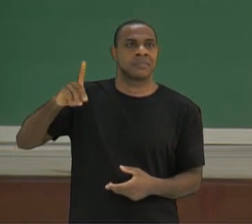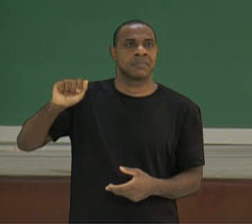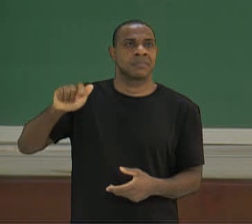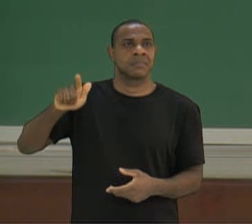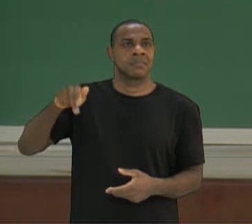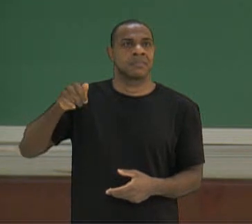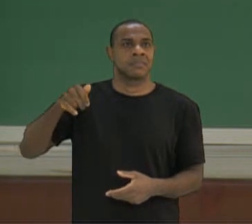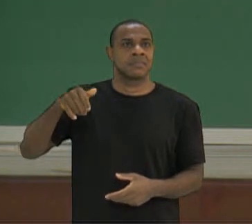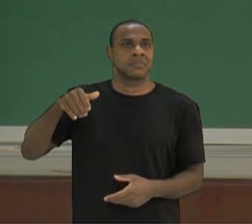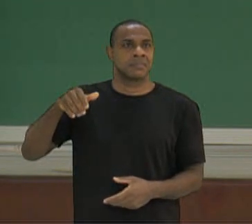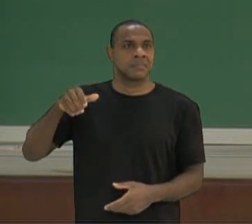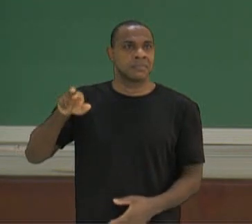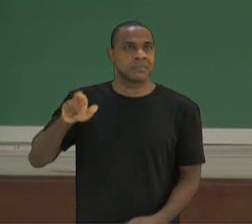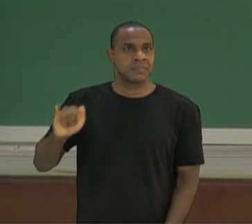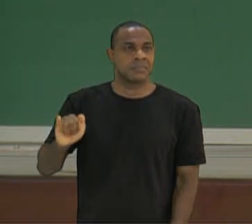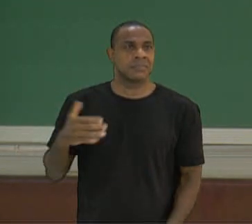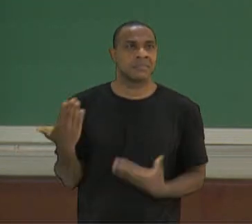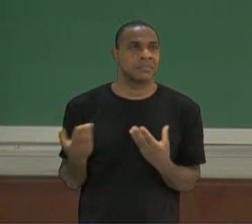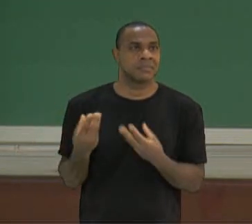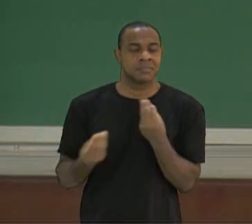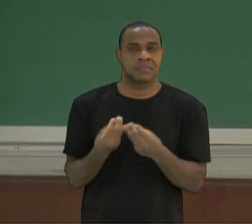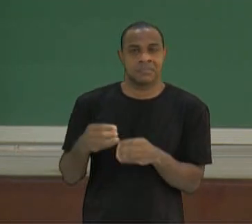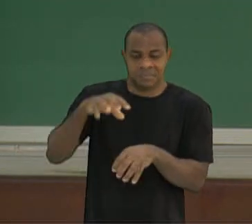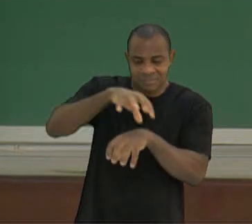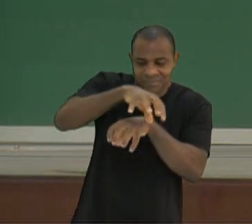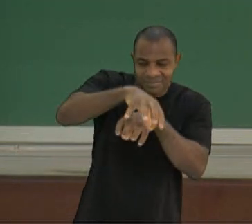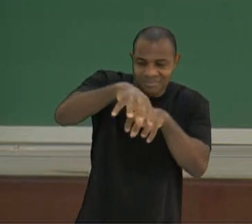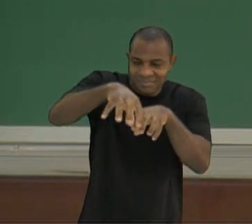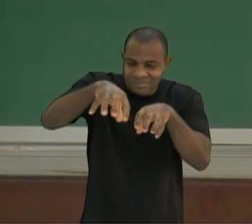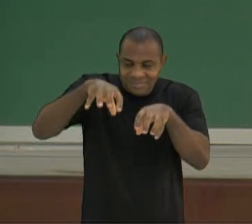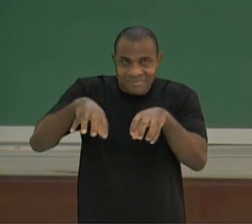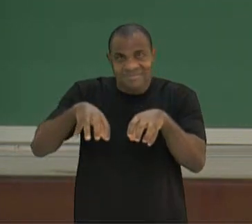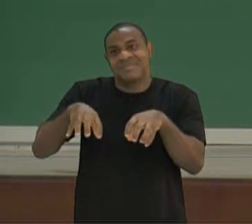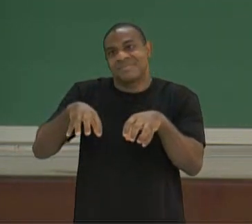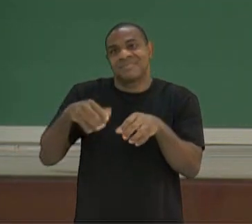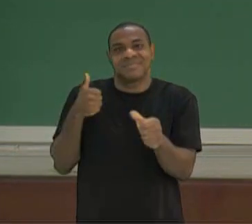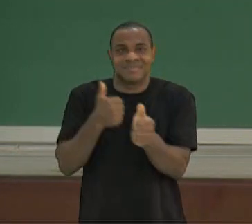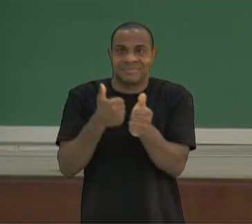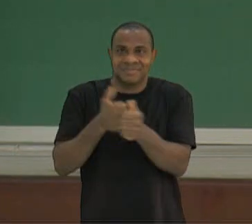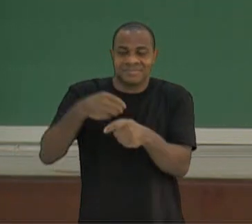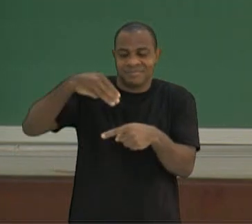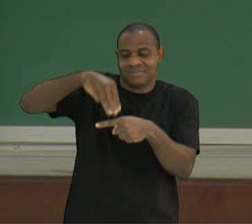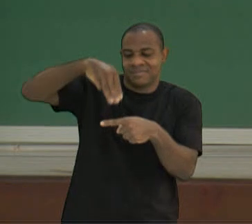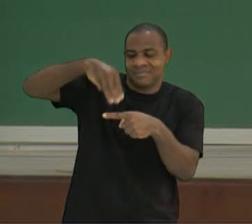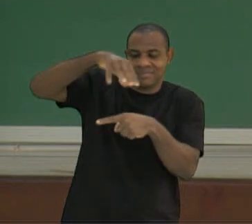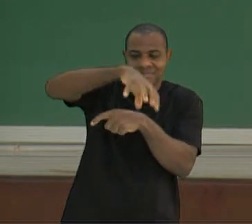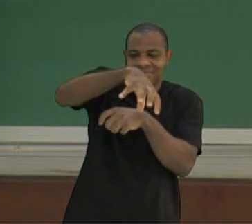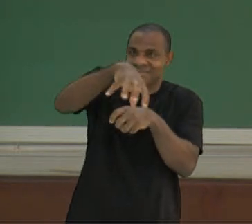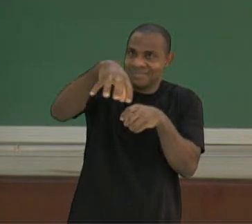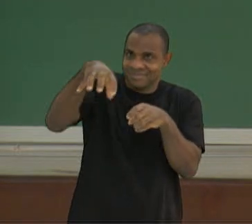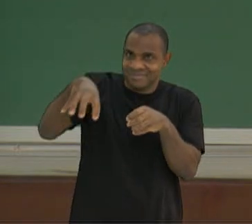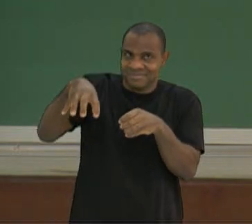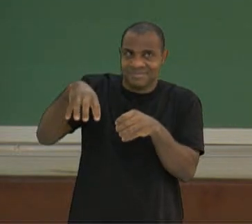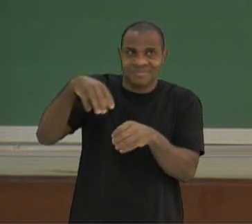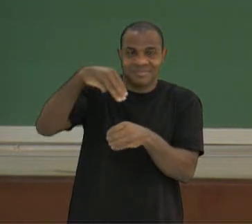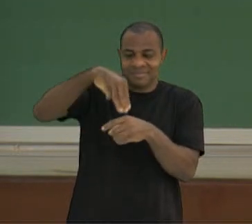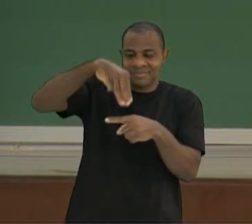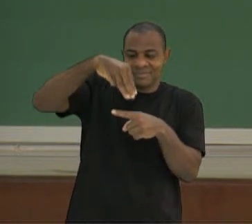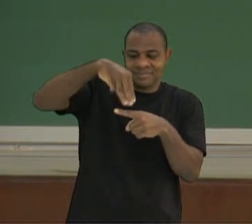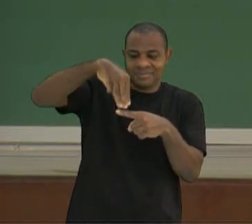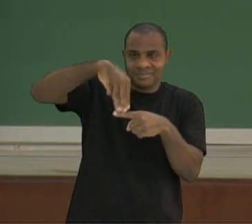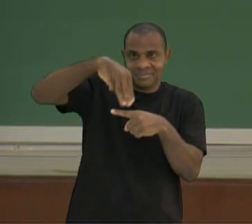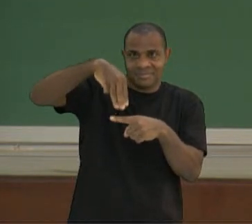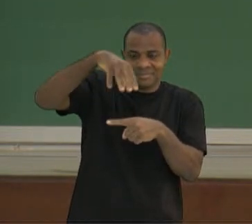Presidente Castelo Branco, são municípios que compõem ali a região metropolitana de Maringá, certo? Tem uma área ali